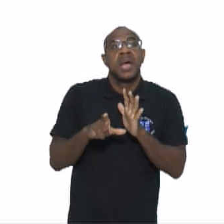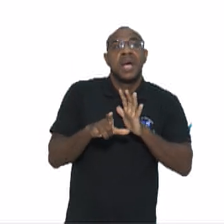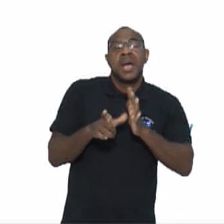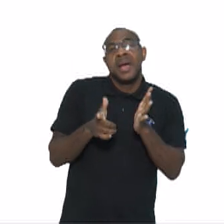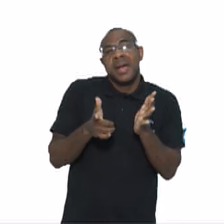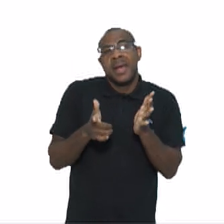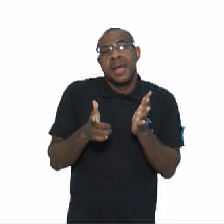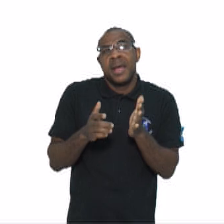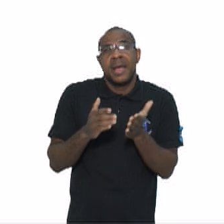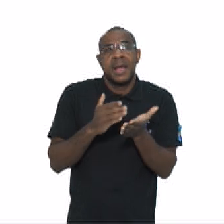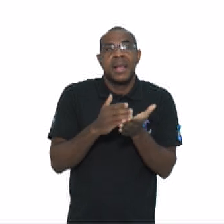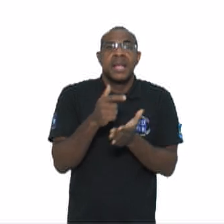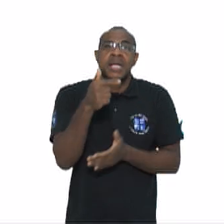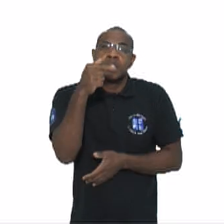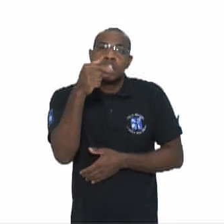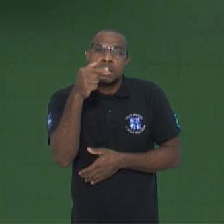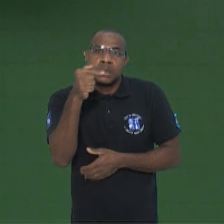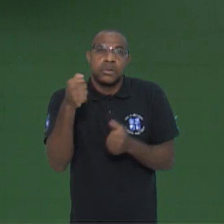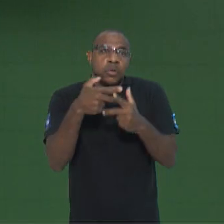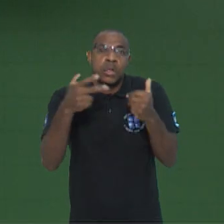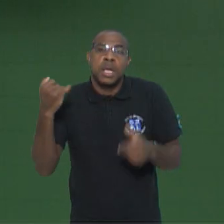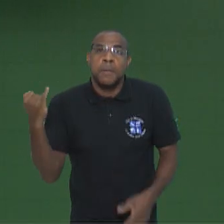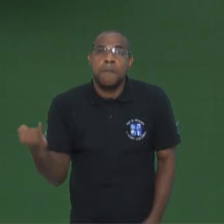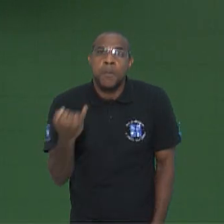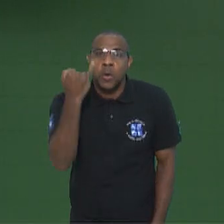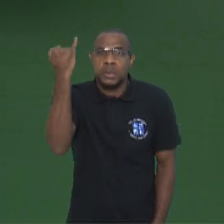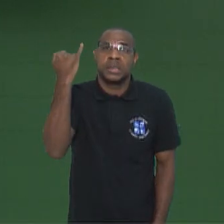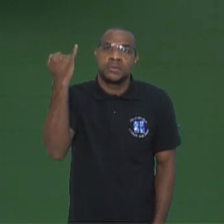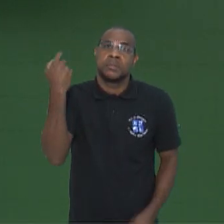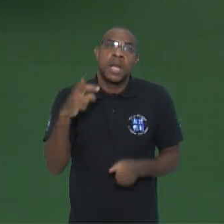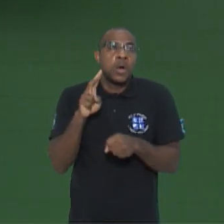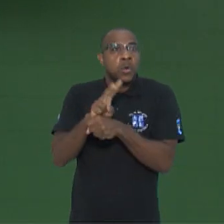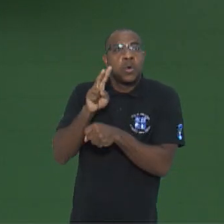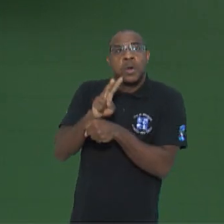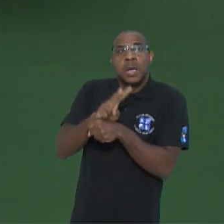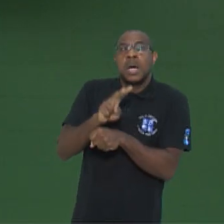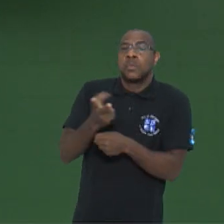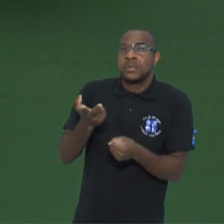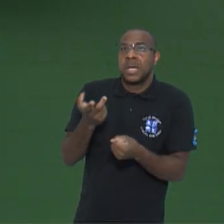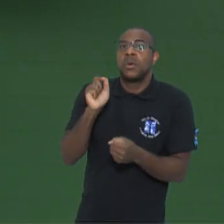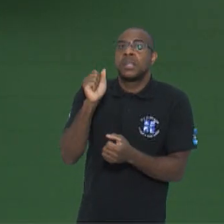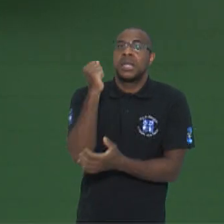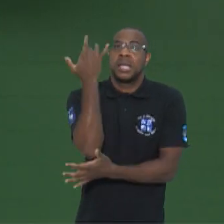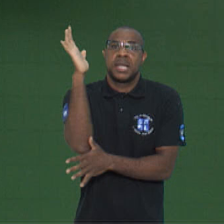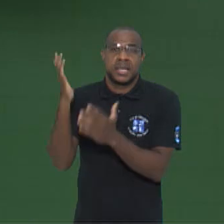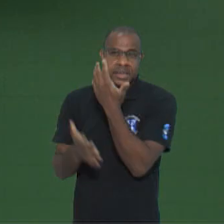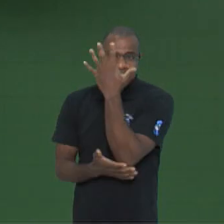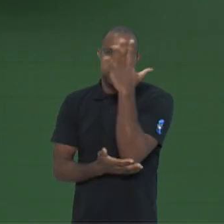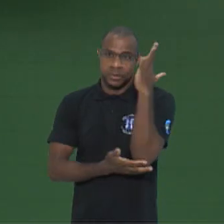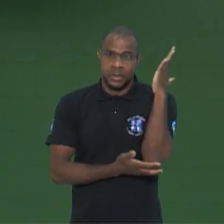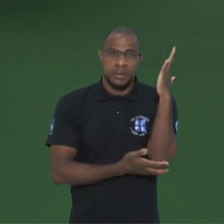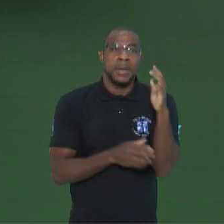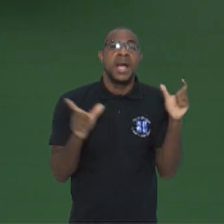7 princípios que visam justamente isso, você diminuir os seus impactos ambientais,